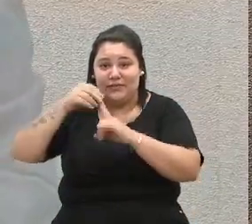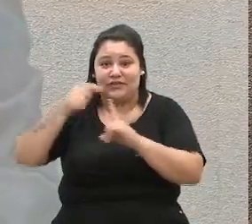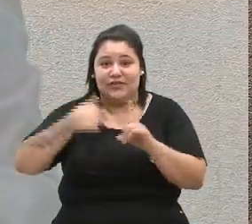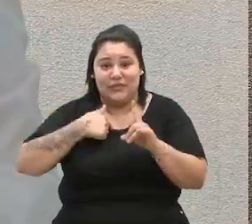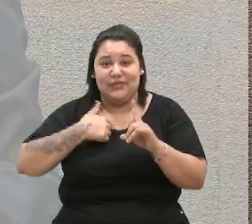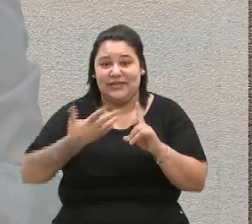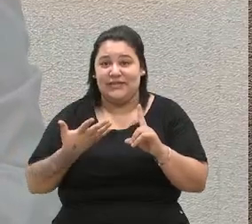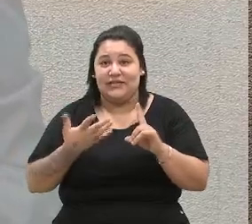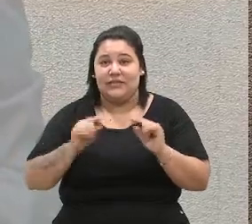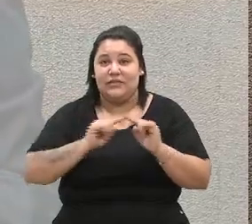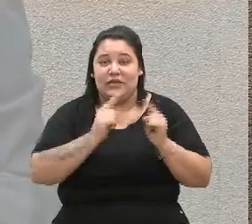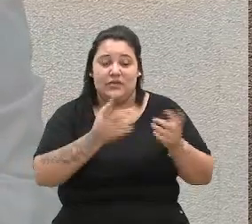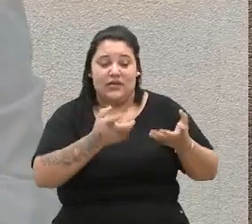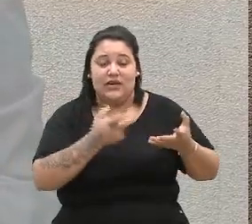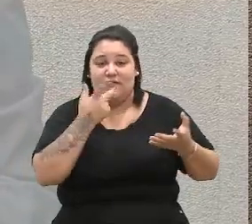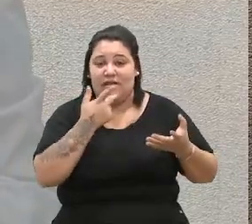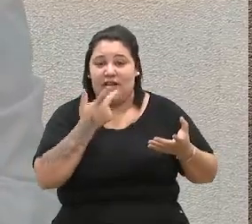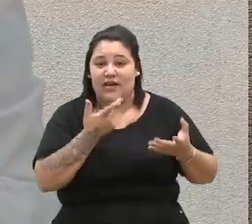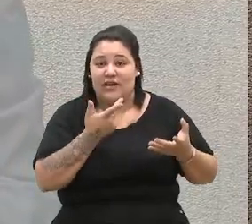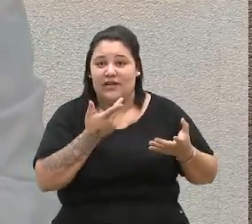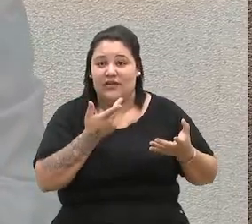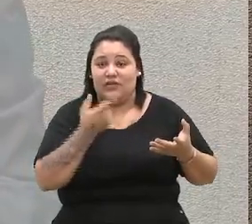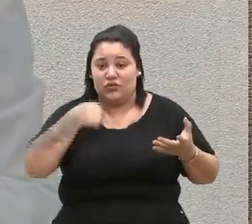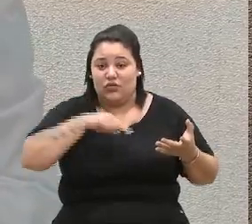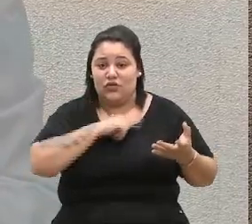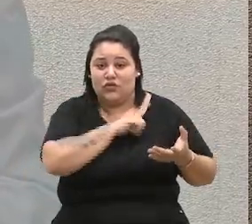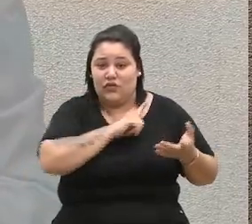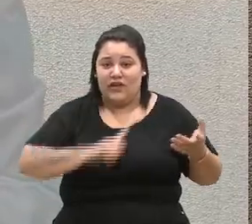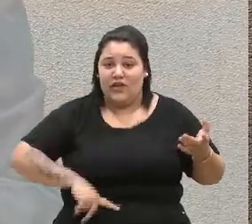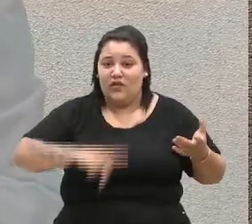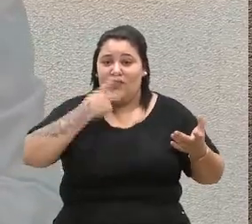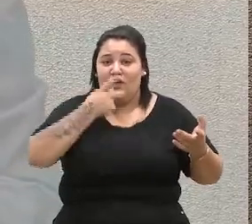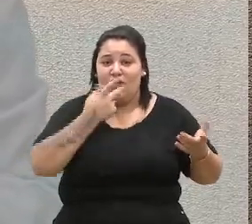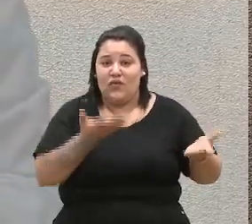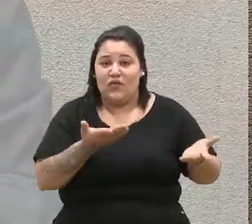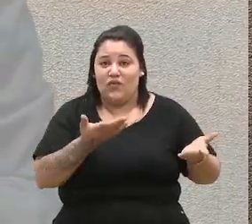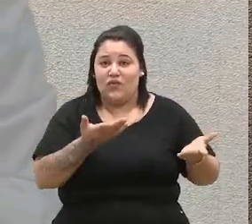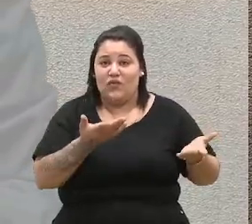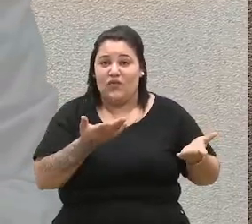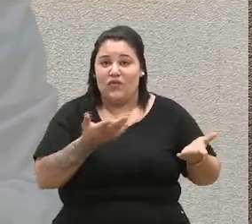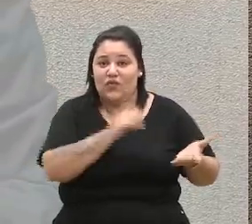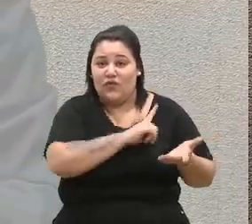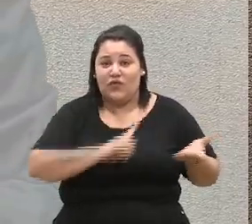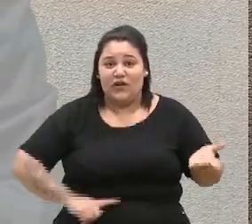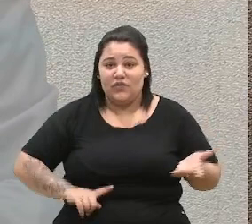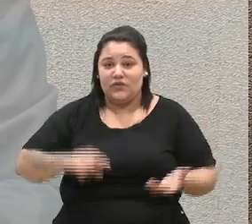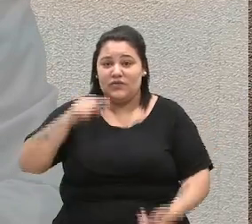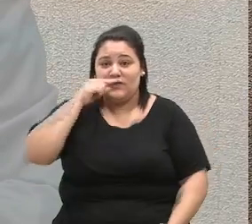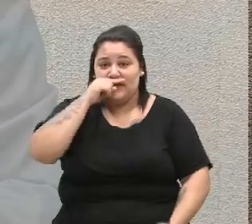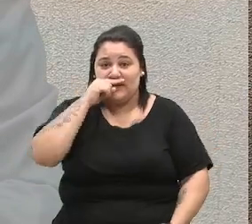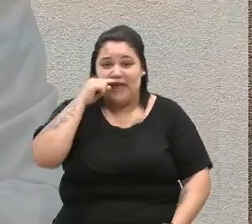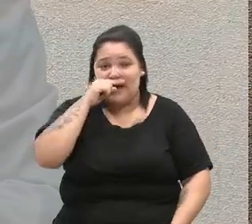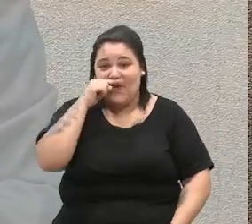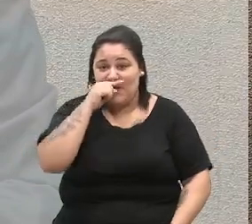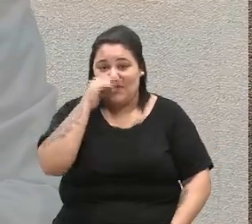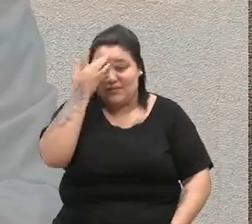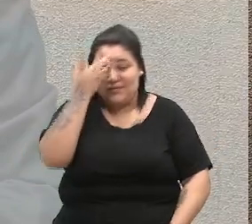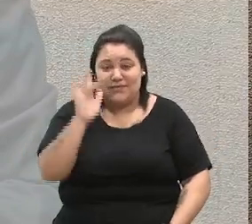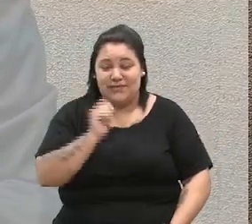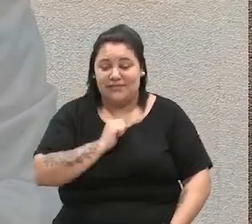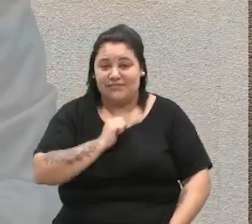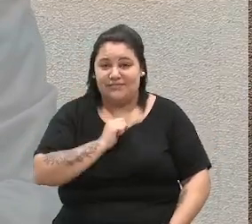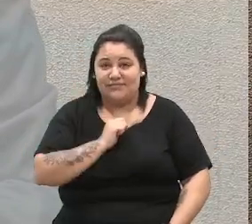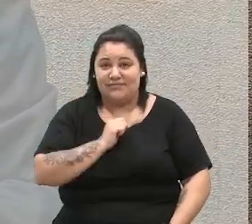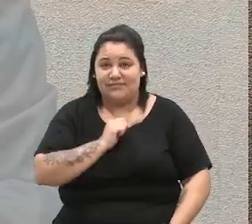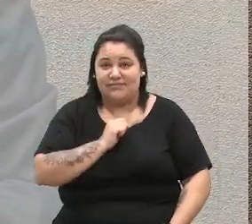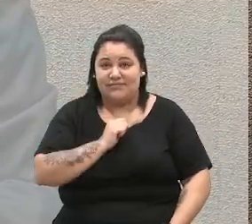queria dizer que o nosso excelentíssimo governador disse que o governador Sartori não sabia governar. Usou outras palavras,